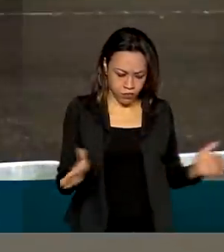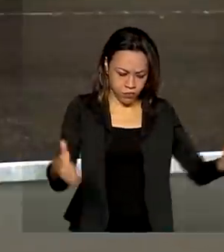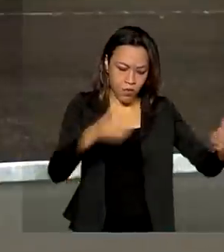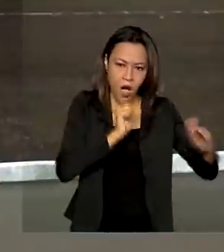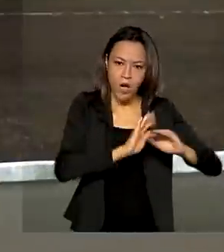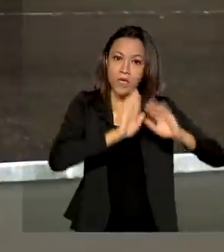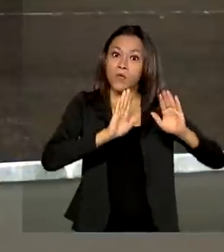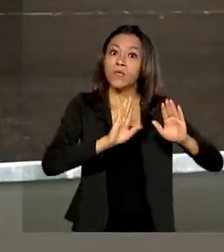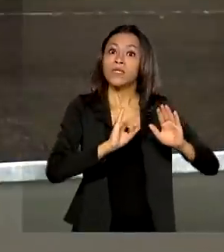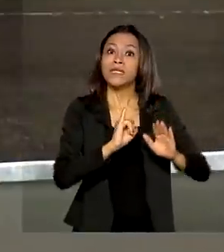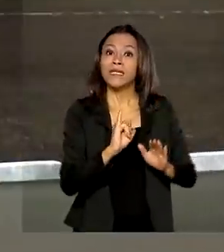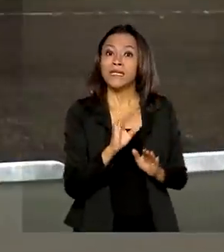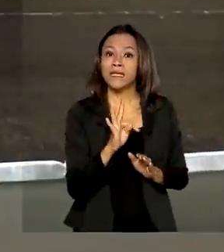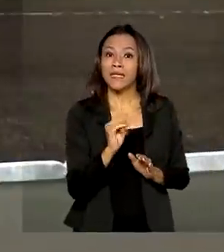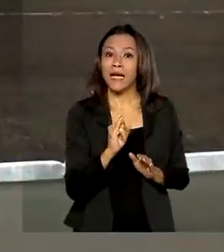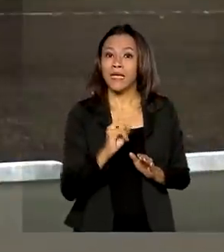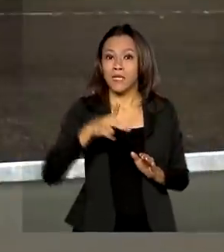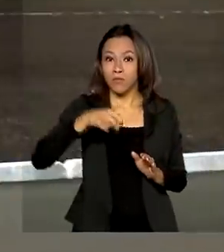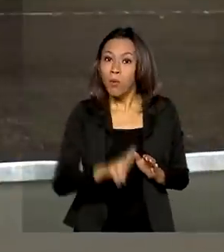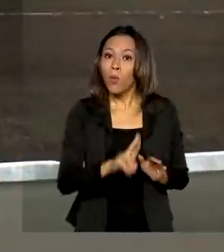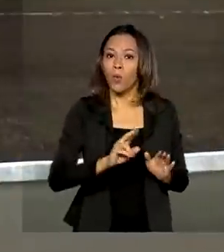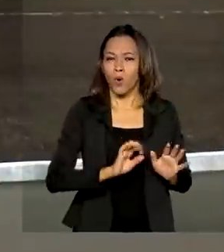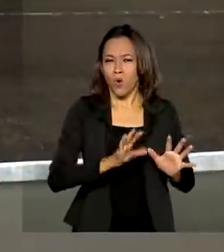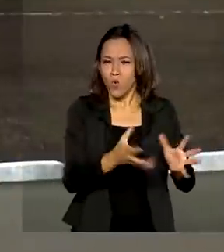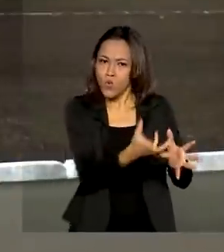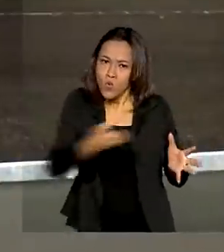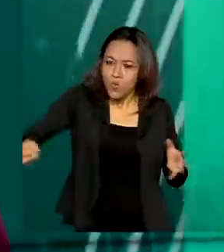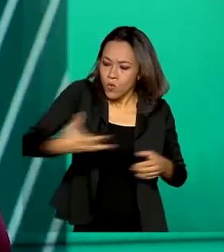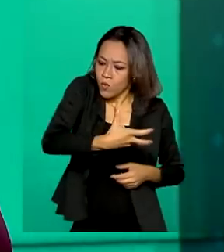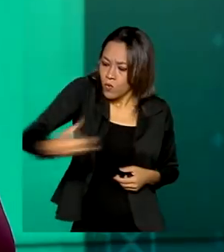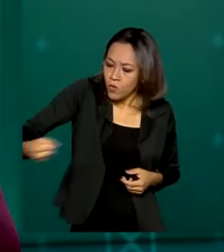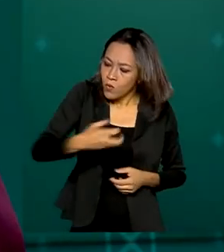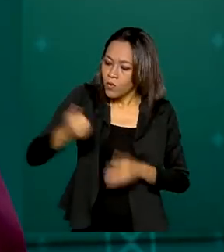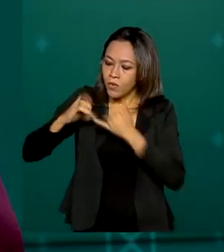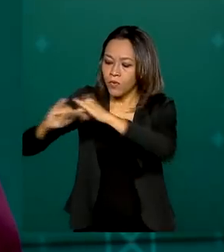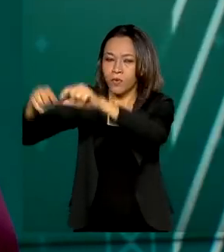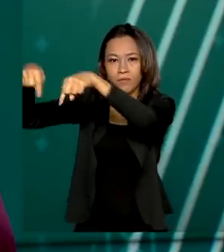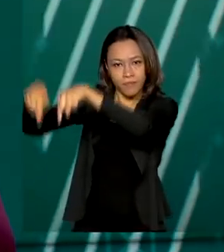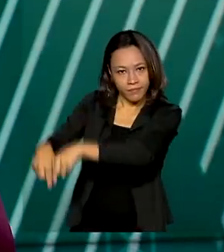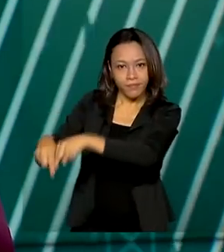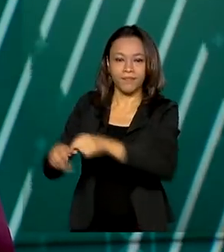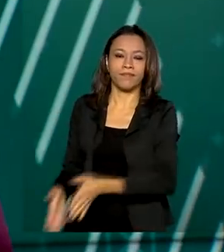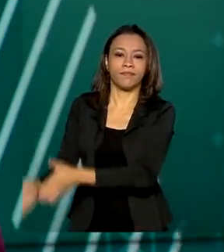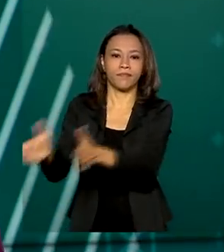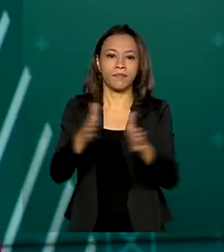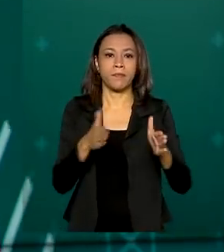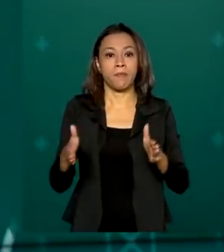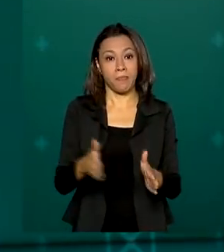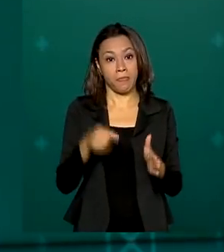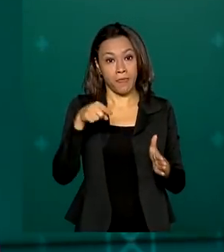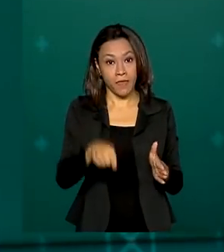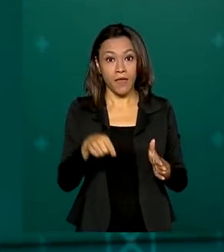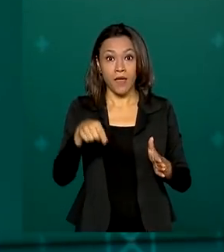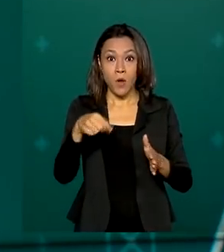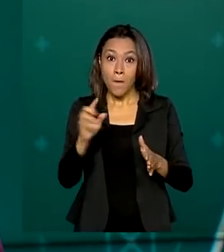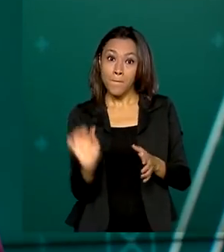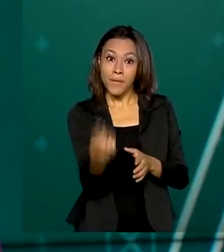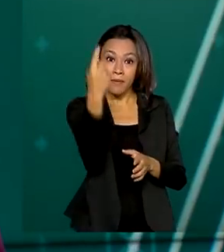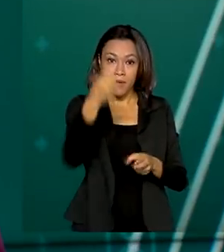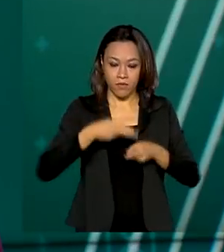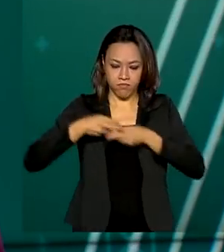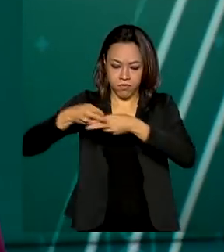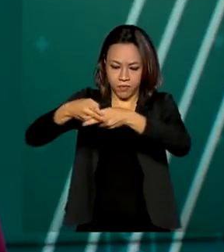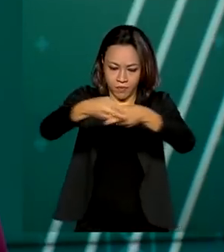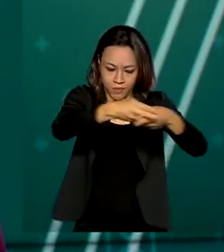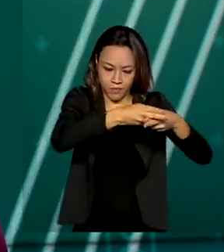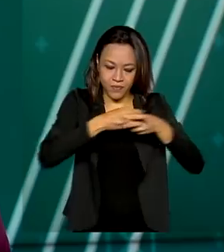direcionada para o Brasil, ela passa por aqui nessa subestação. O Amazônia 1, primeiro satélite 100